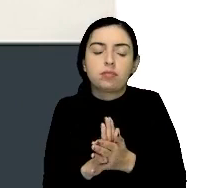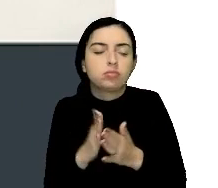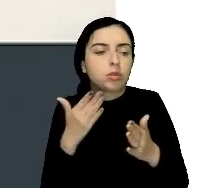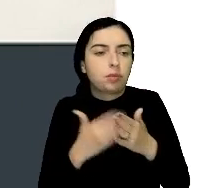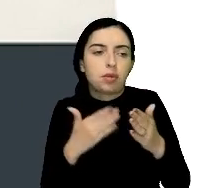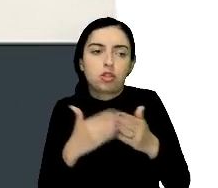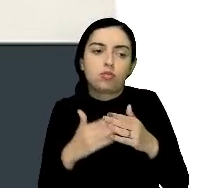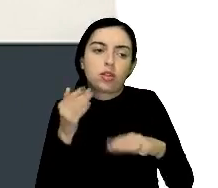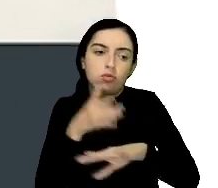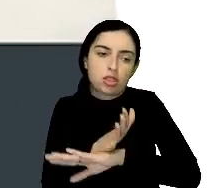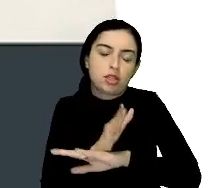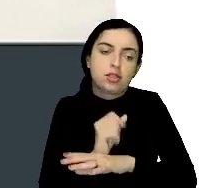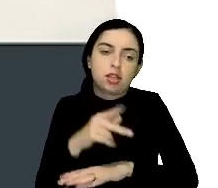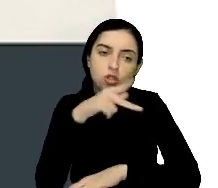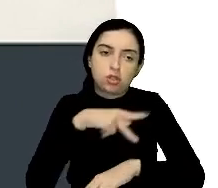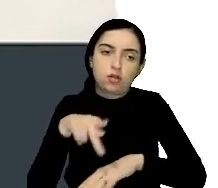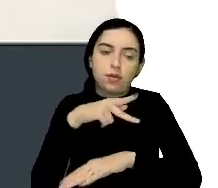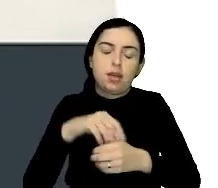ingresso.